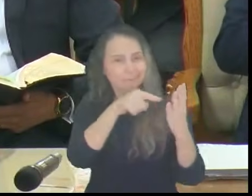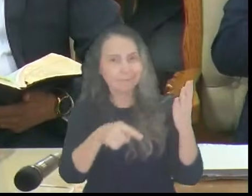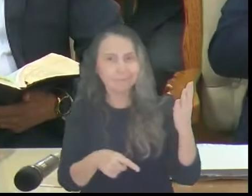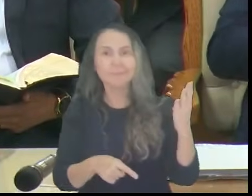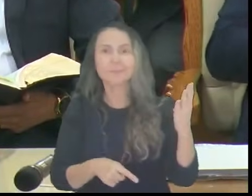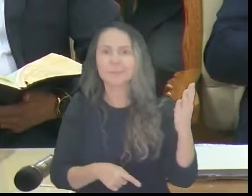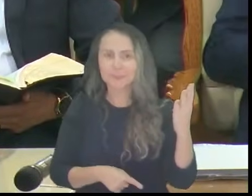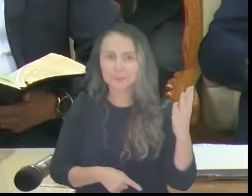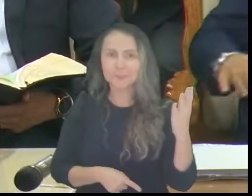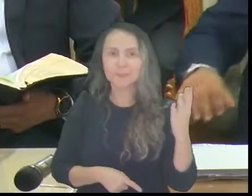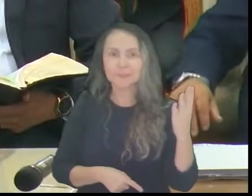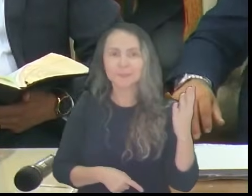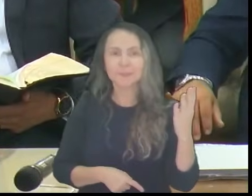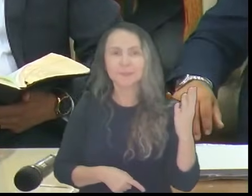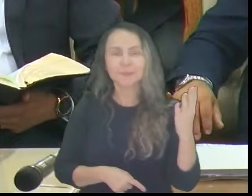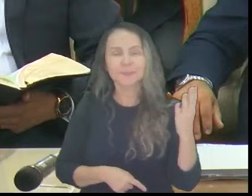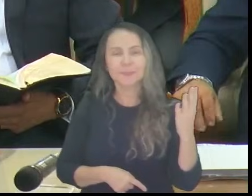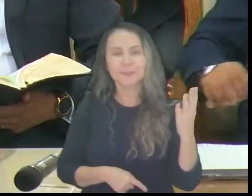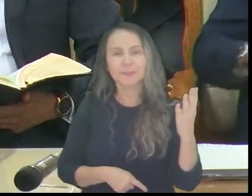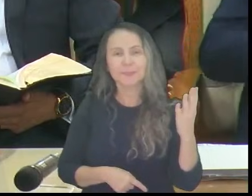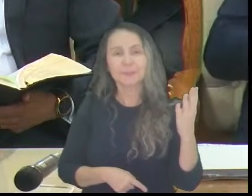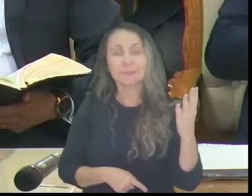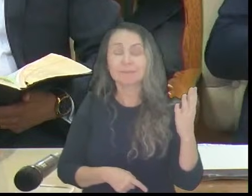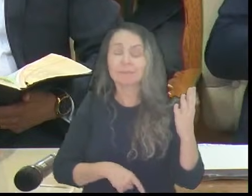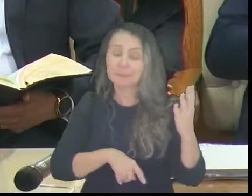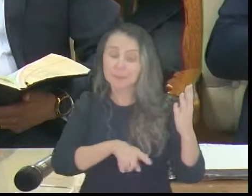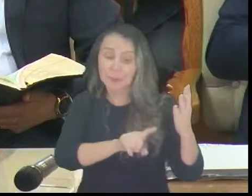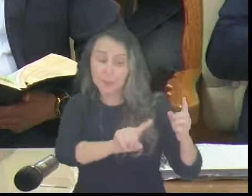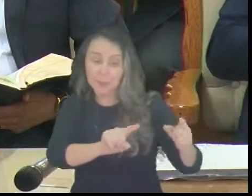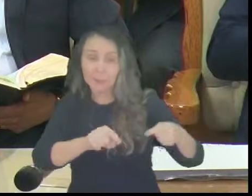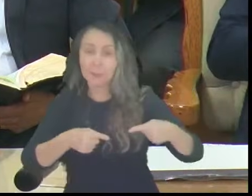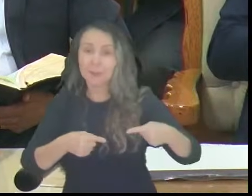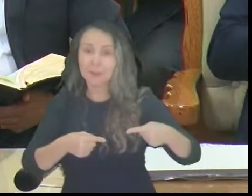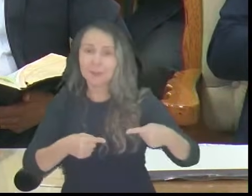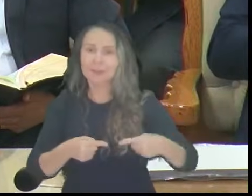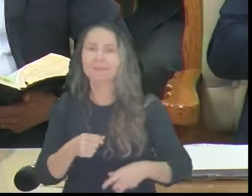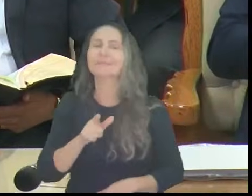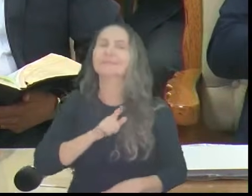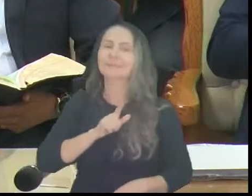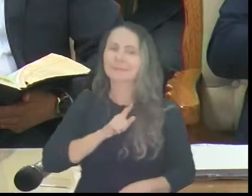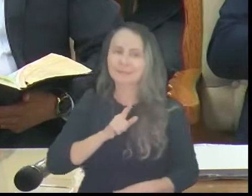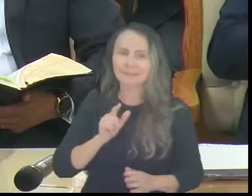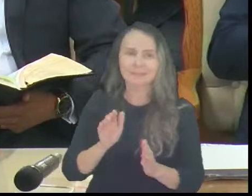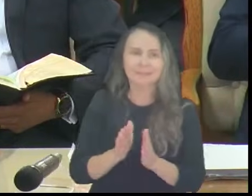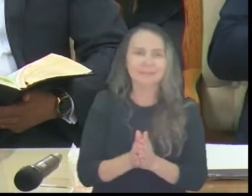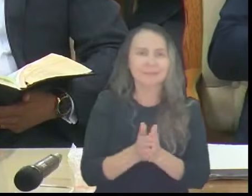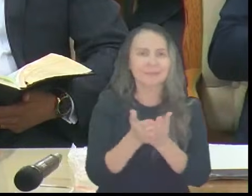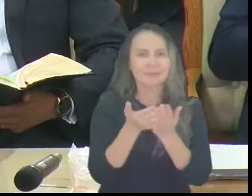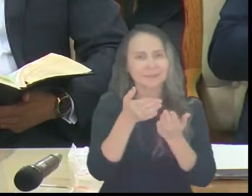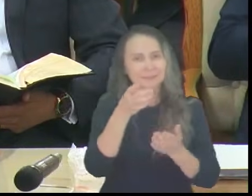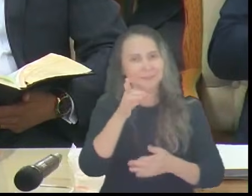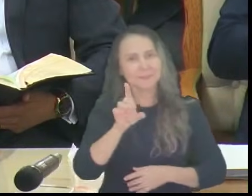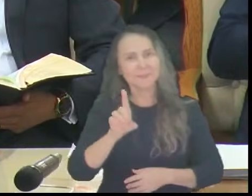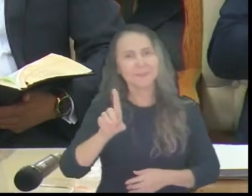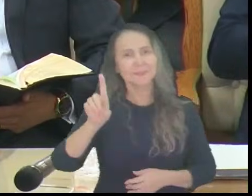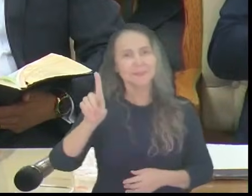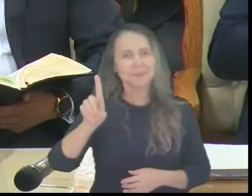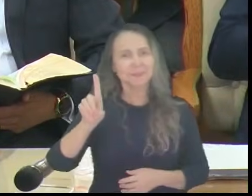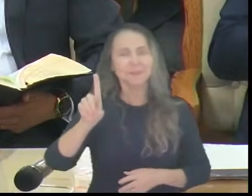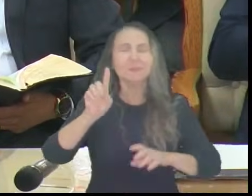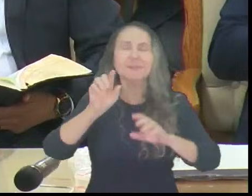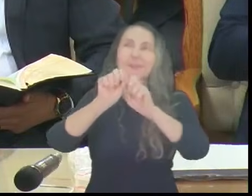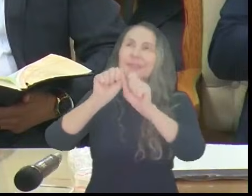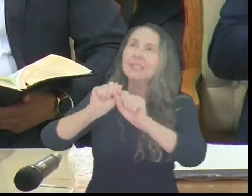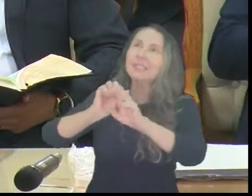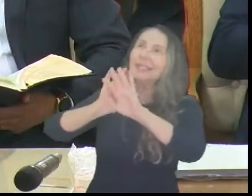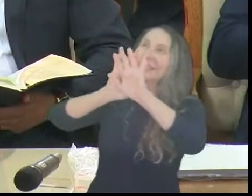que se levante Alexandre. Está na Bíblia, ninguém fique com raiva de mim, porque está na Bíblia. Glória a